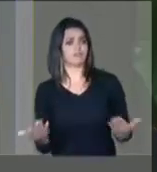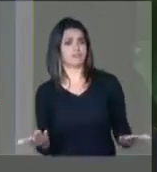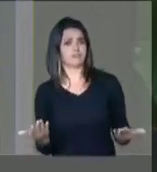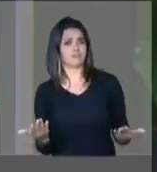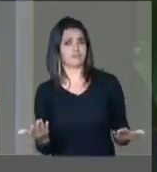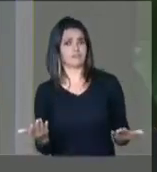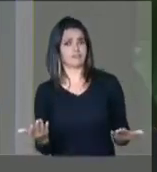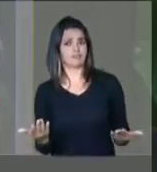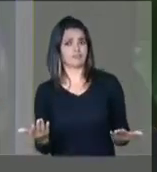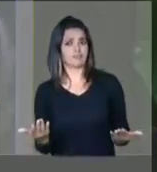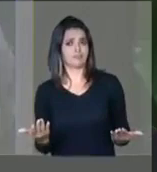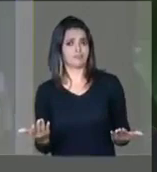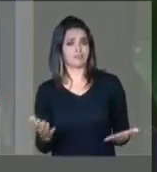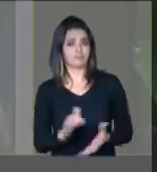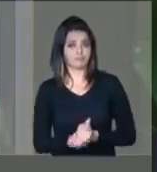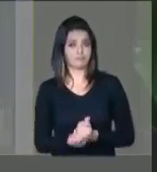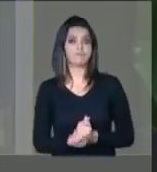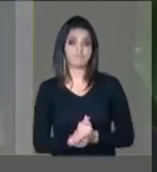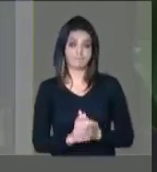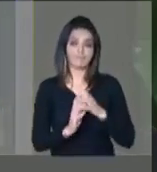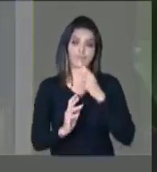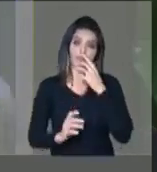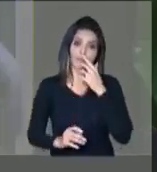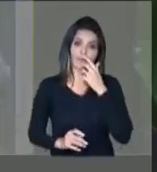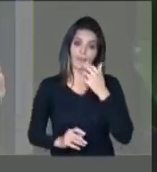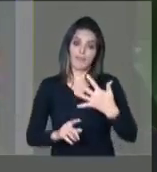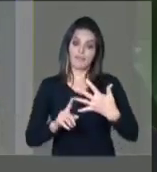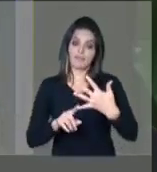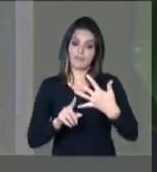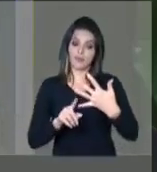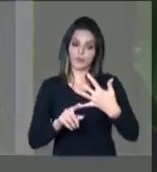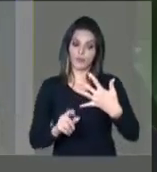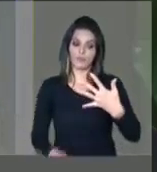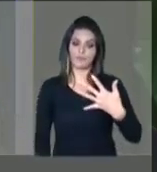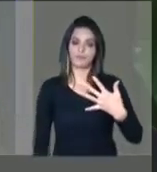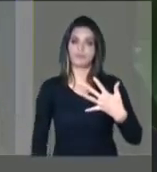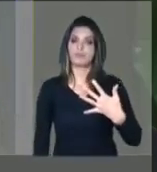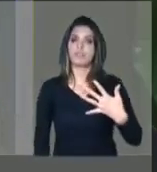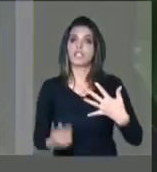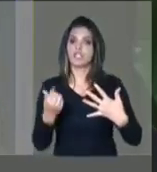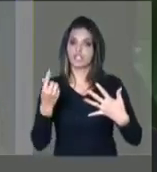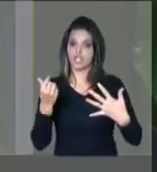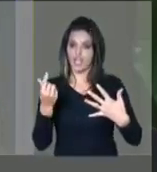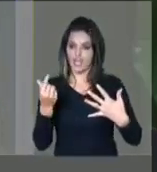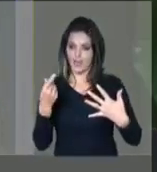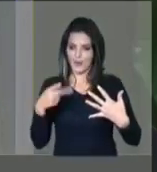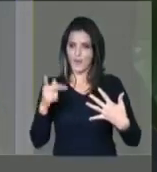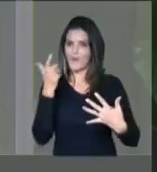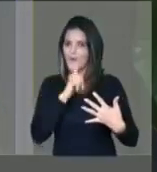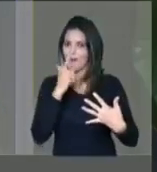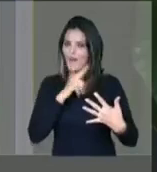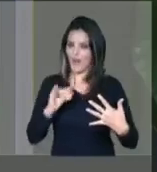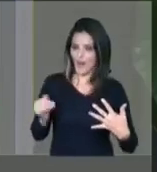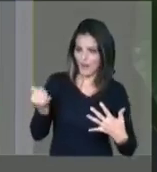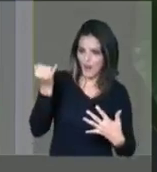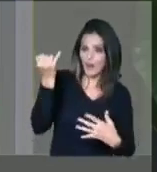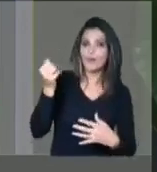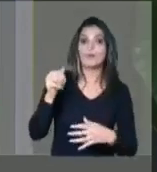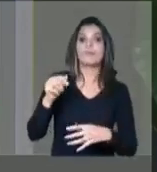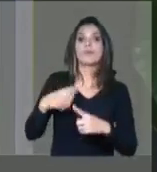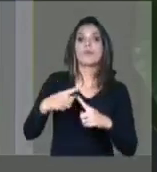viola. Quinto exemplo, proíbe o uso do dinheiro obtido com